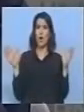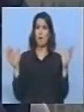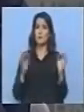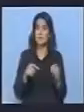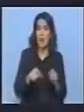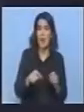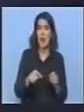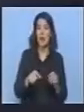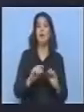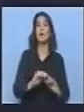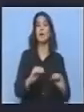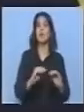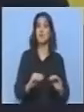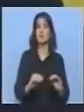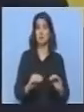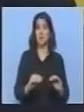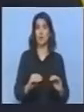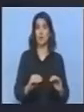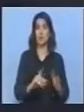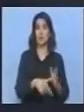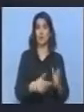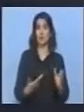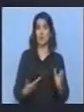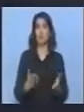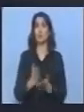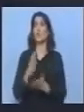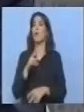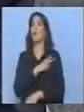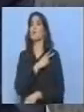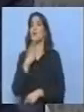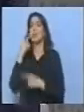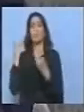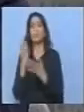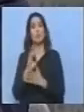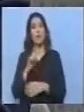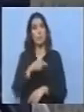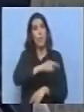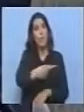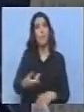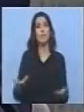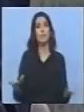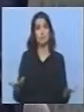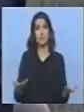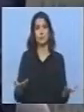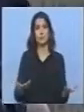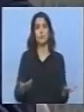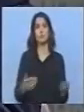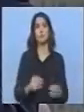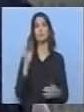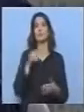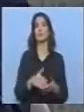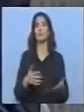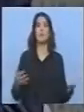de ensino que não sejam apenas os projetos das universidades públicas. E projetos que sejam o resultado